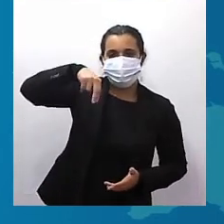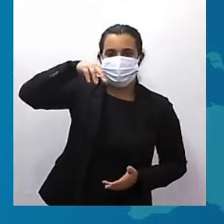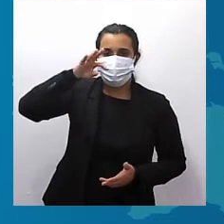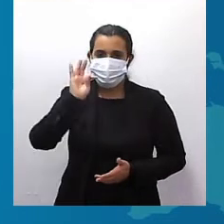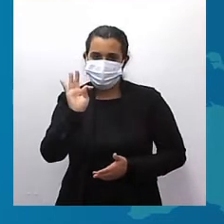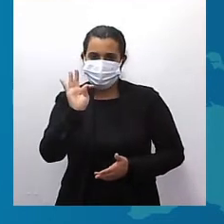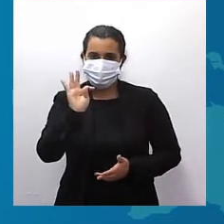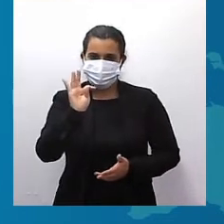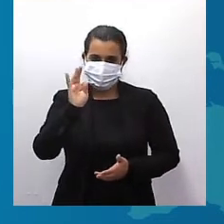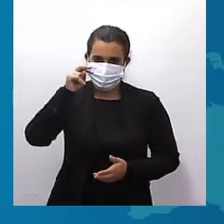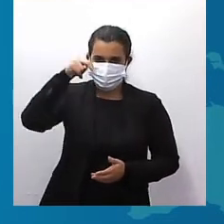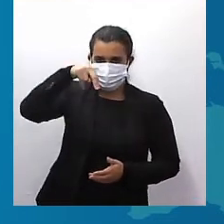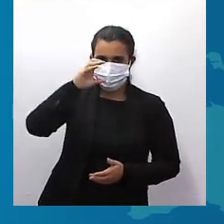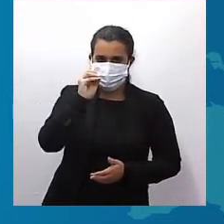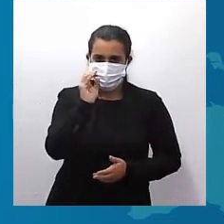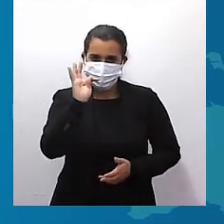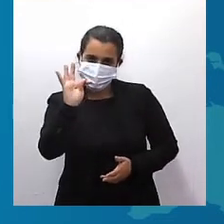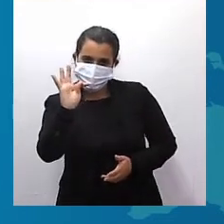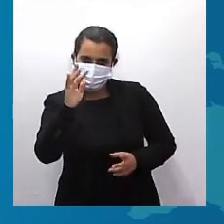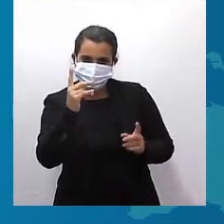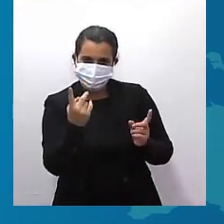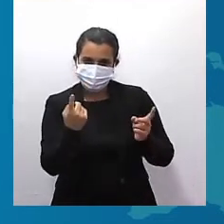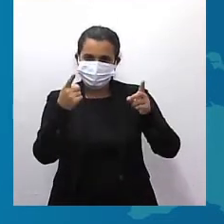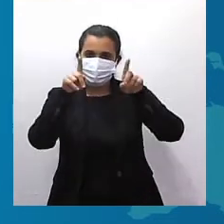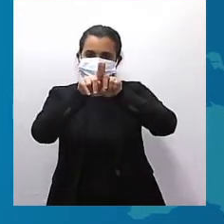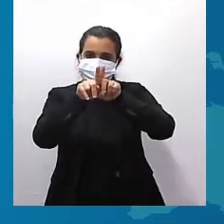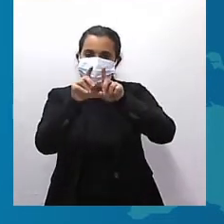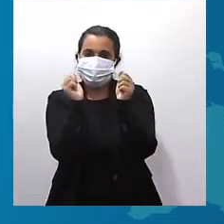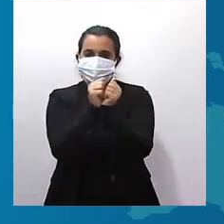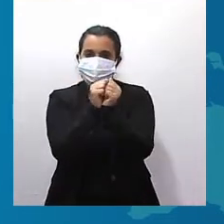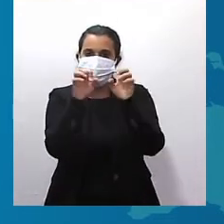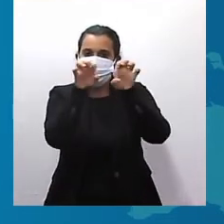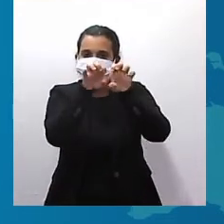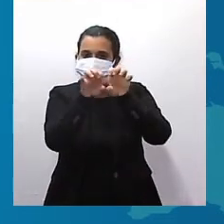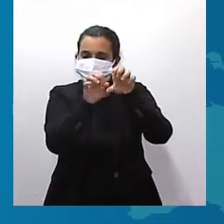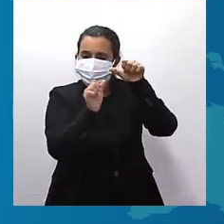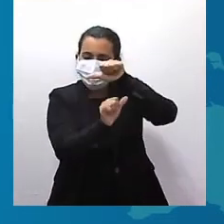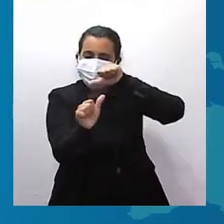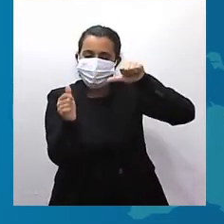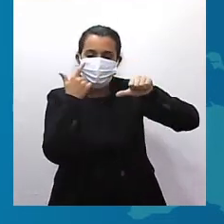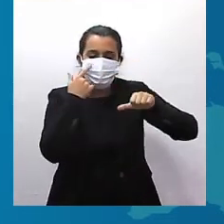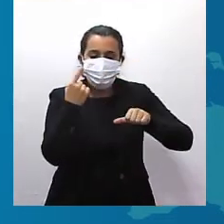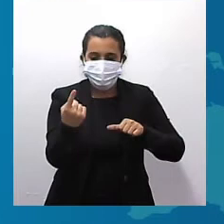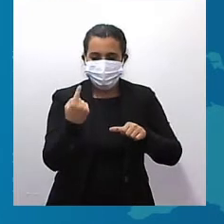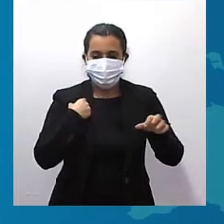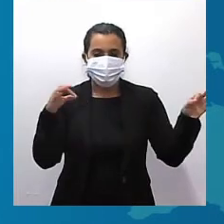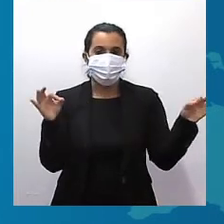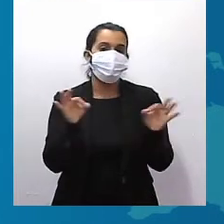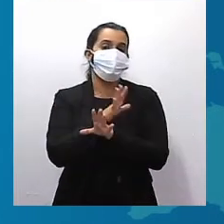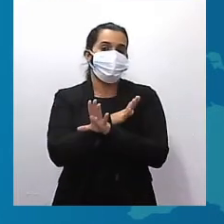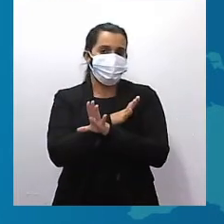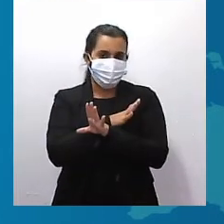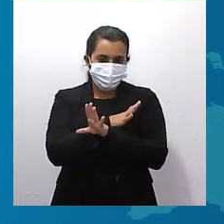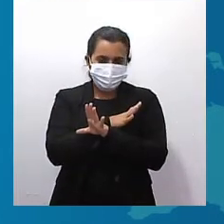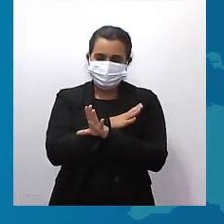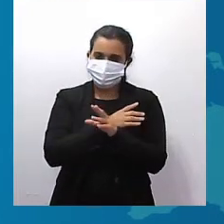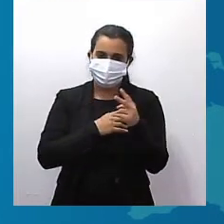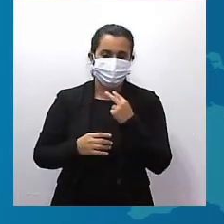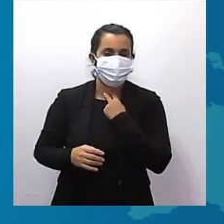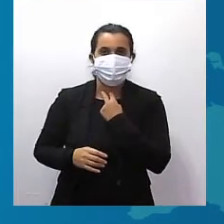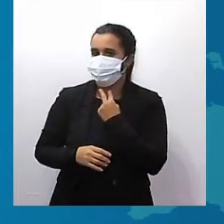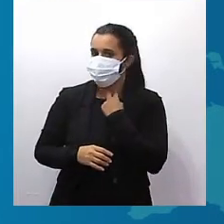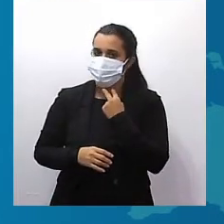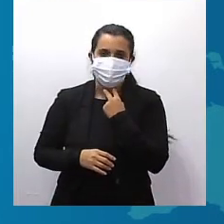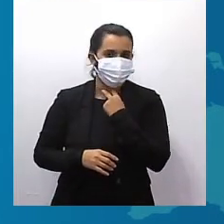um pouquinho a estrutura e eu já deixei pronto para você a forma contraída do que seria não poder, né?